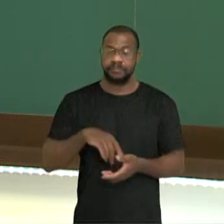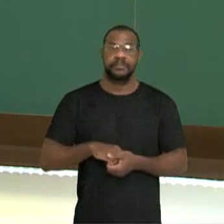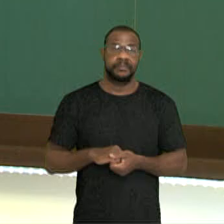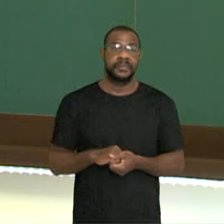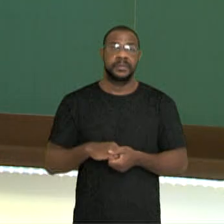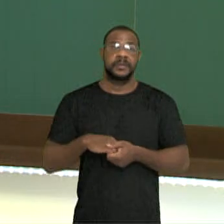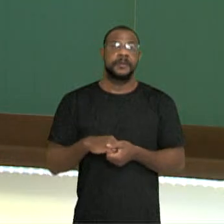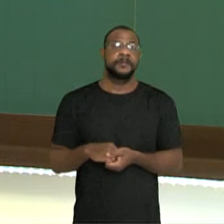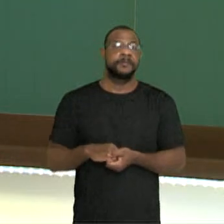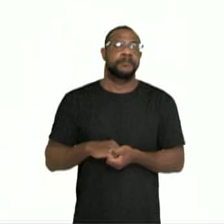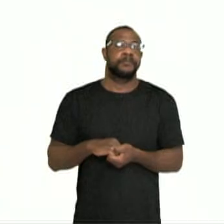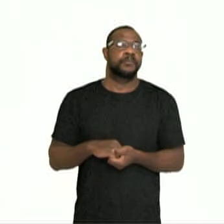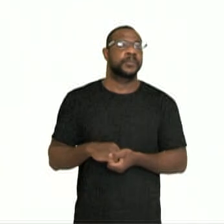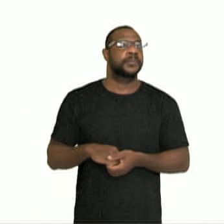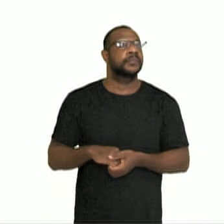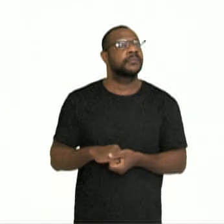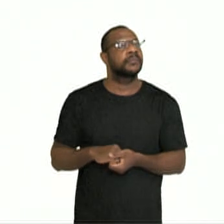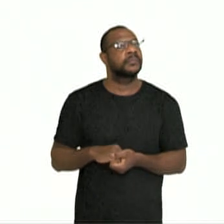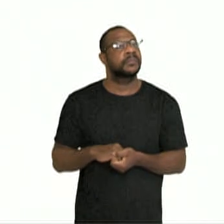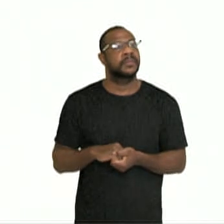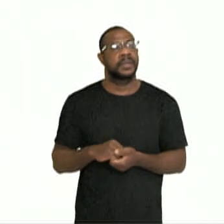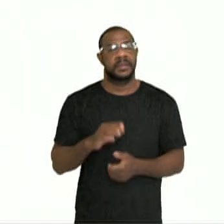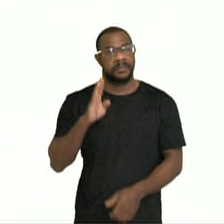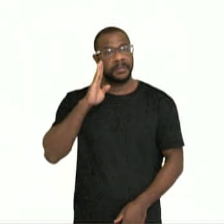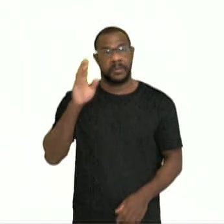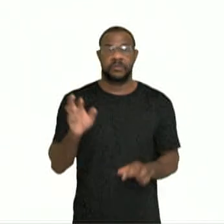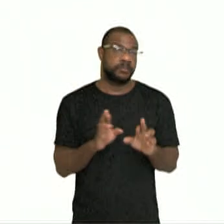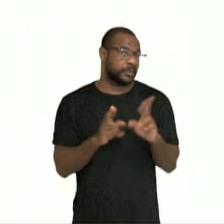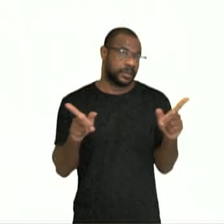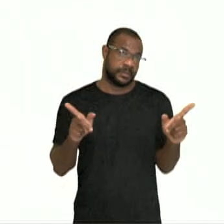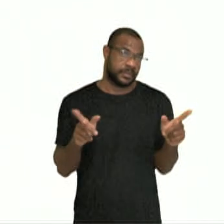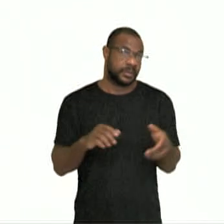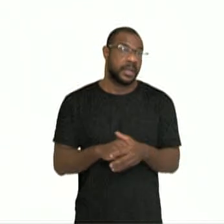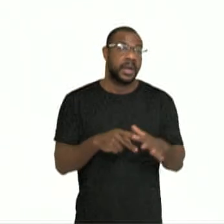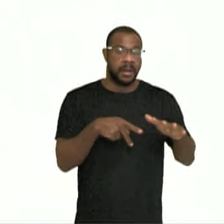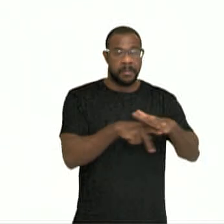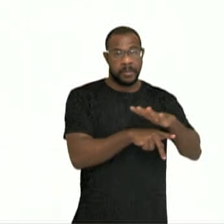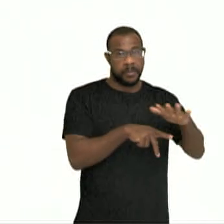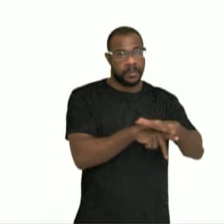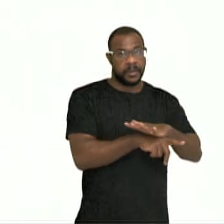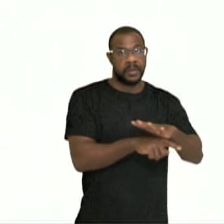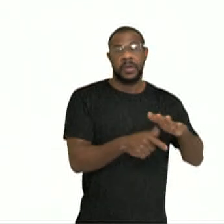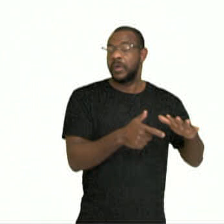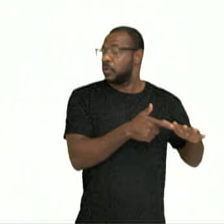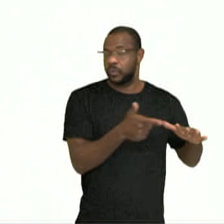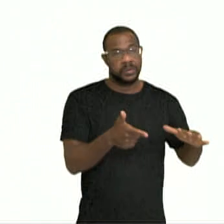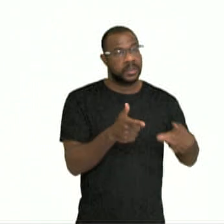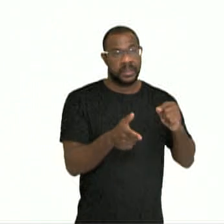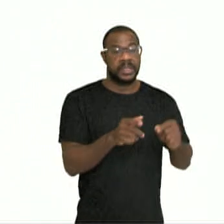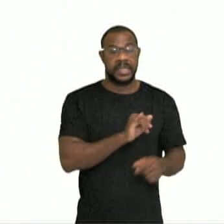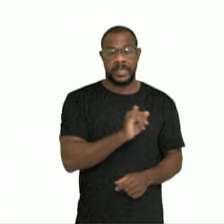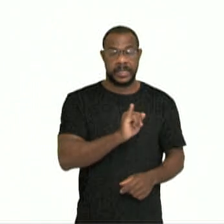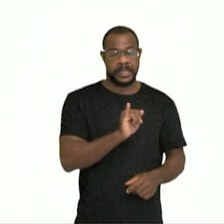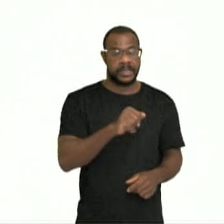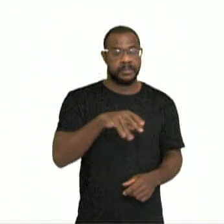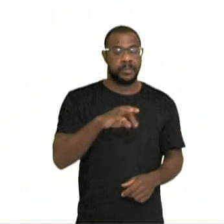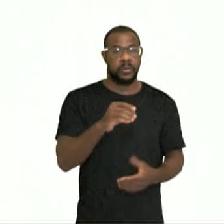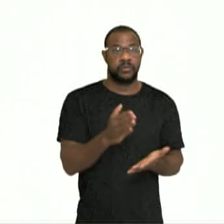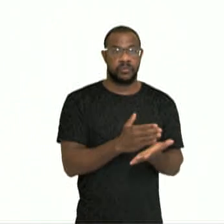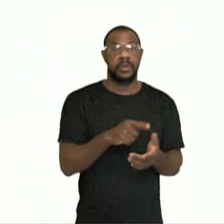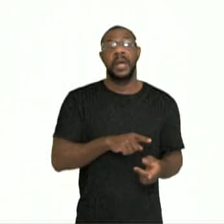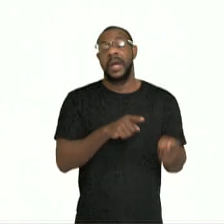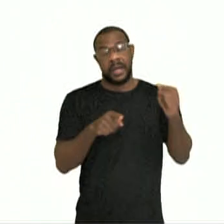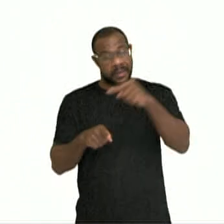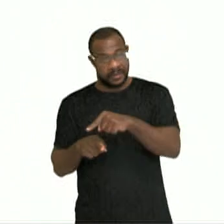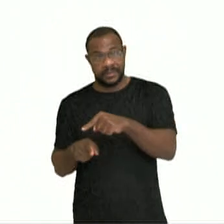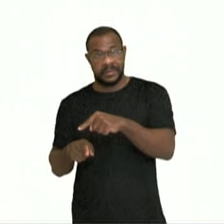você obter lá. Então essa é a principal diferença que nós temos. A poupança não gera impostos, enquanto